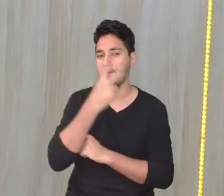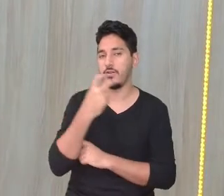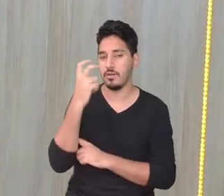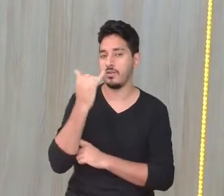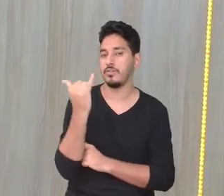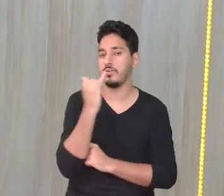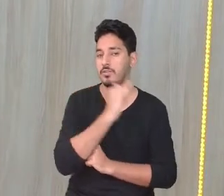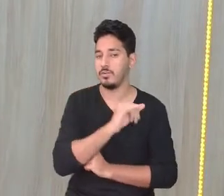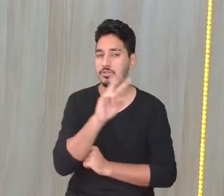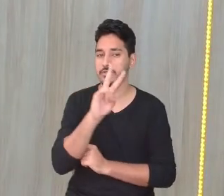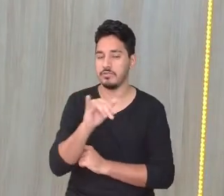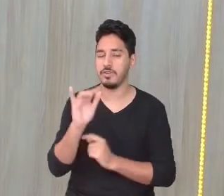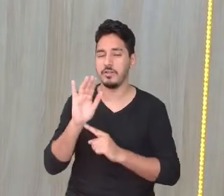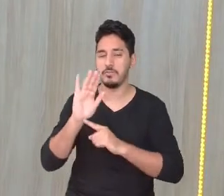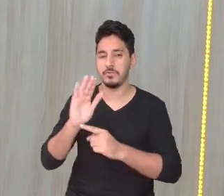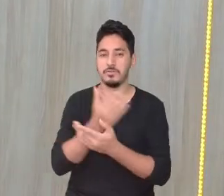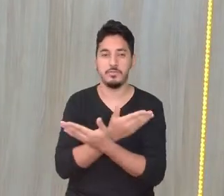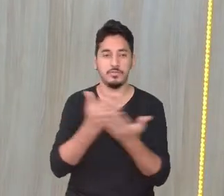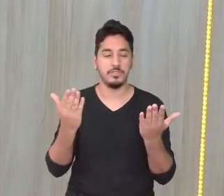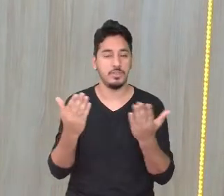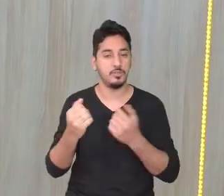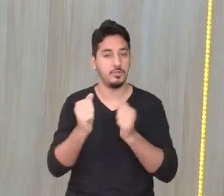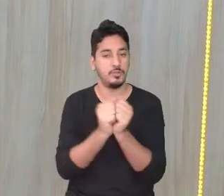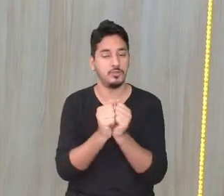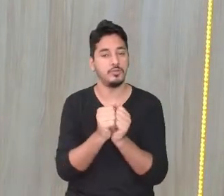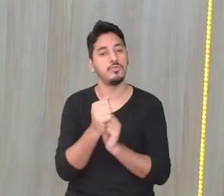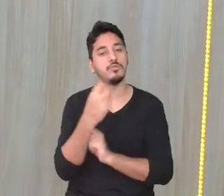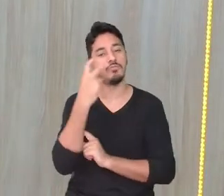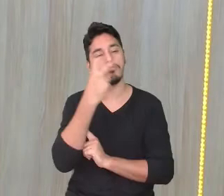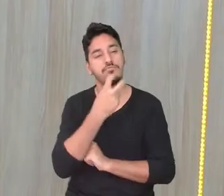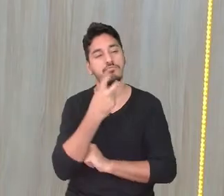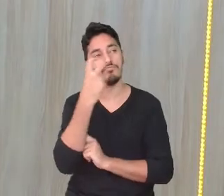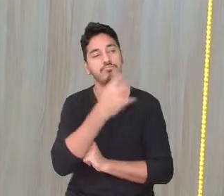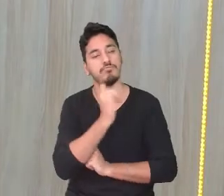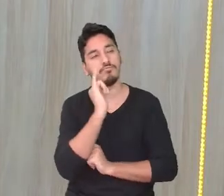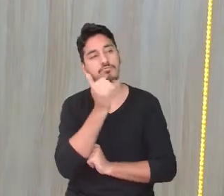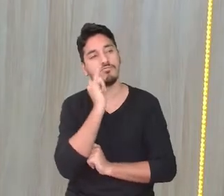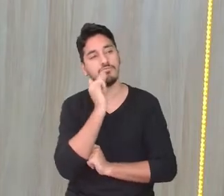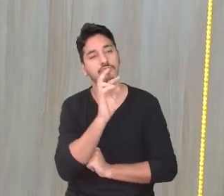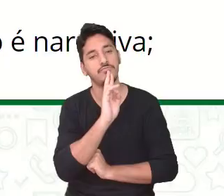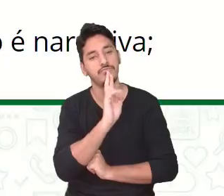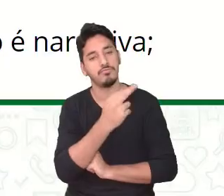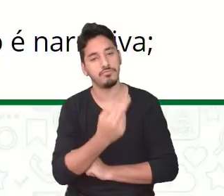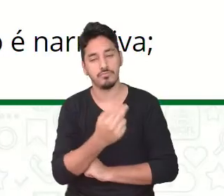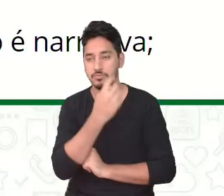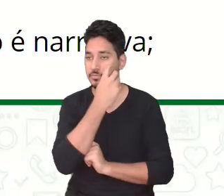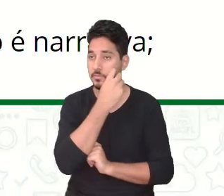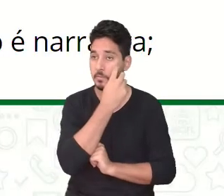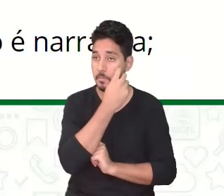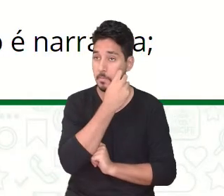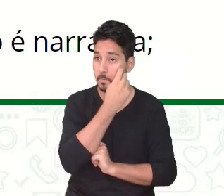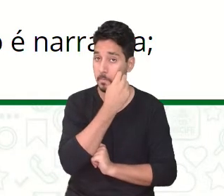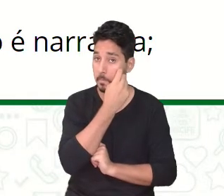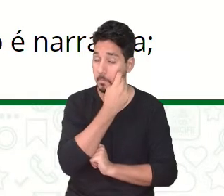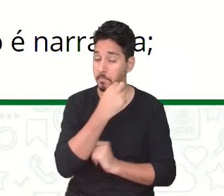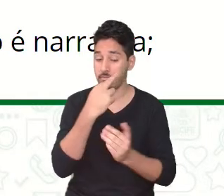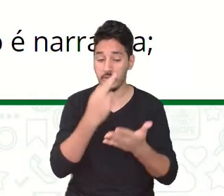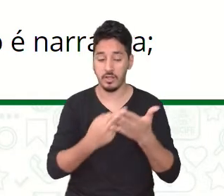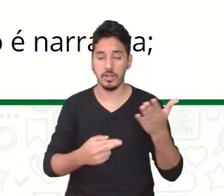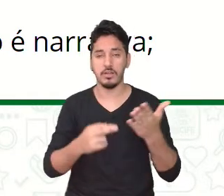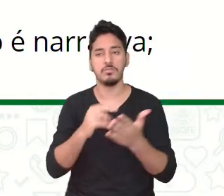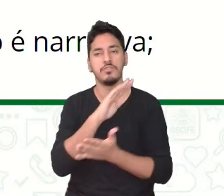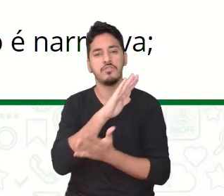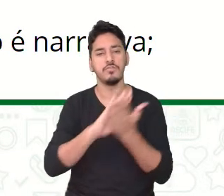vai fazer, vai produzir junto com a gente um relato oral. E aí, relato de viagem, algumas